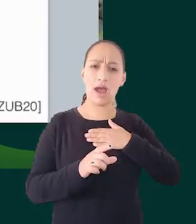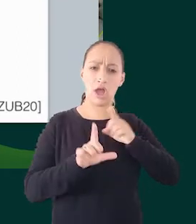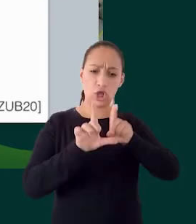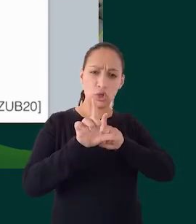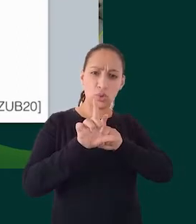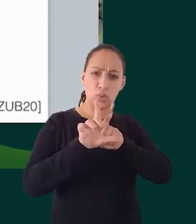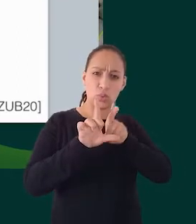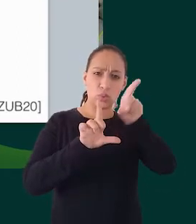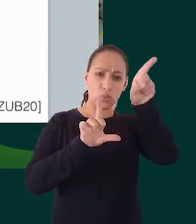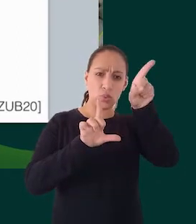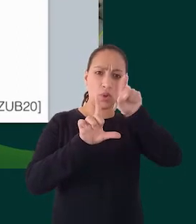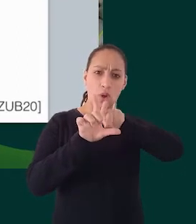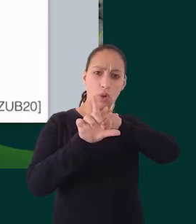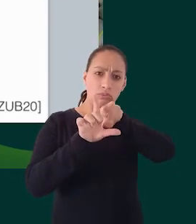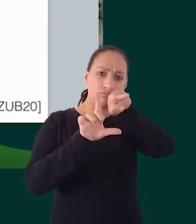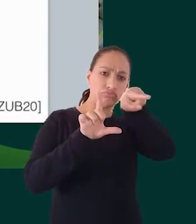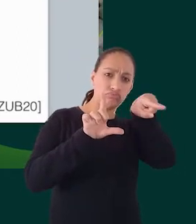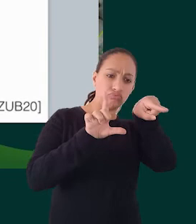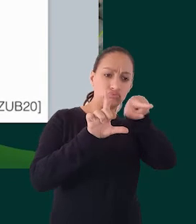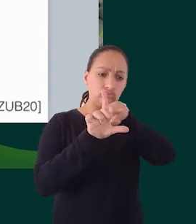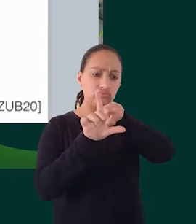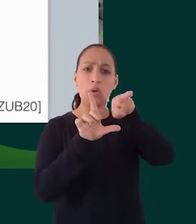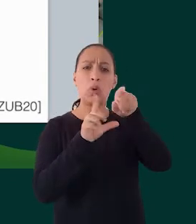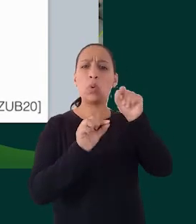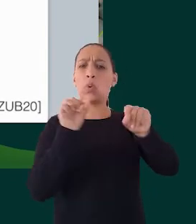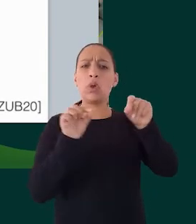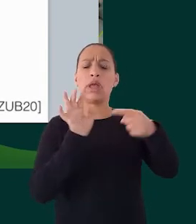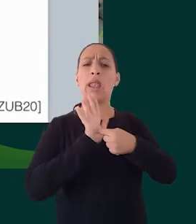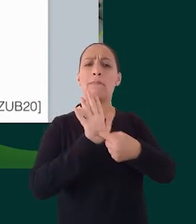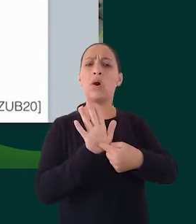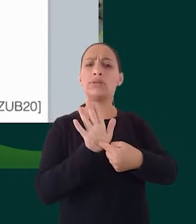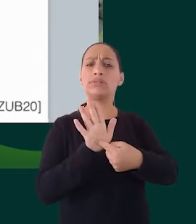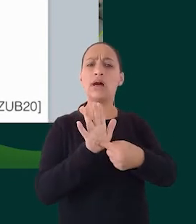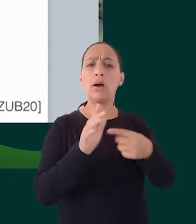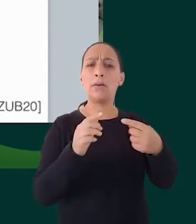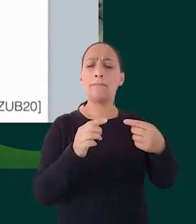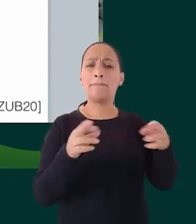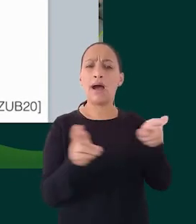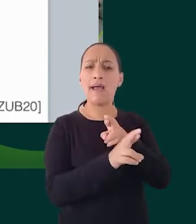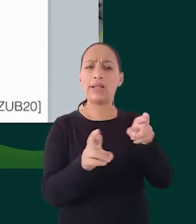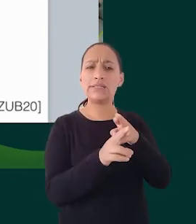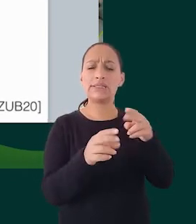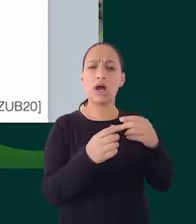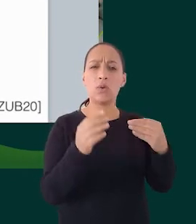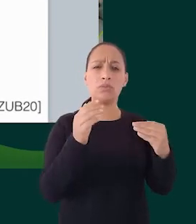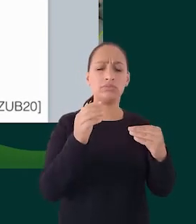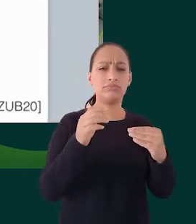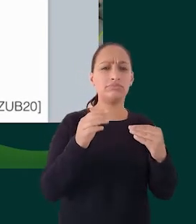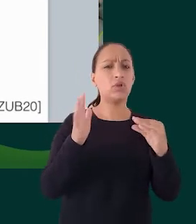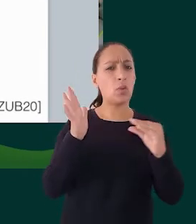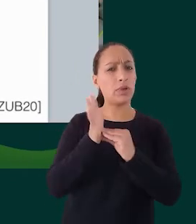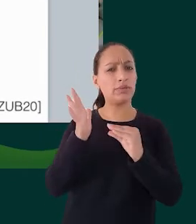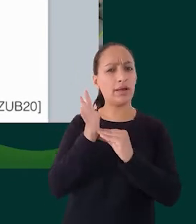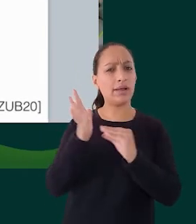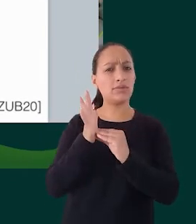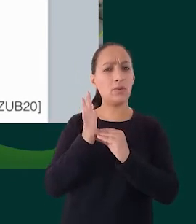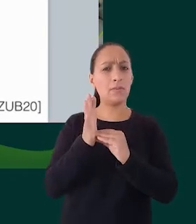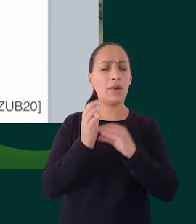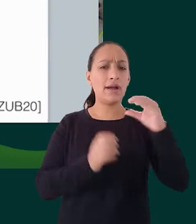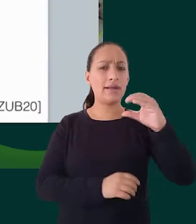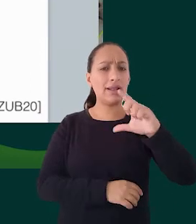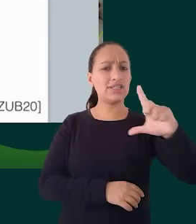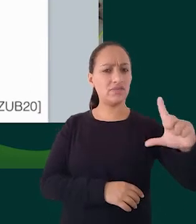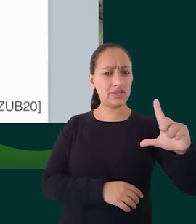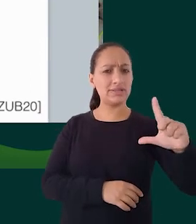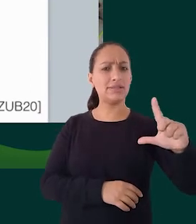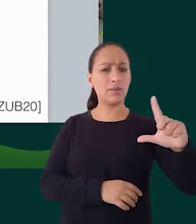minha reta ela indica uma correlação entre os meus dados e uma classificação desses dados próximas